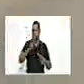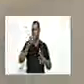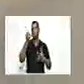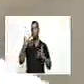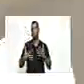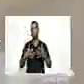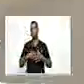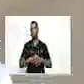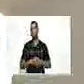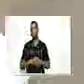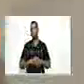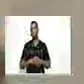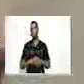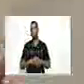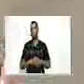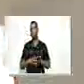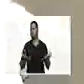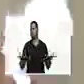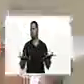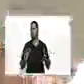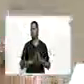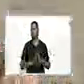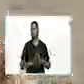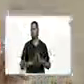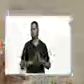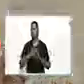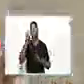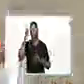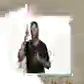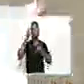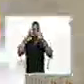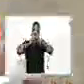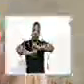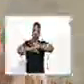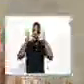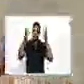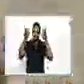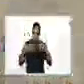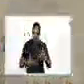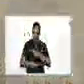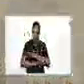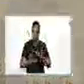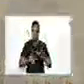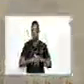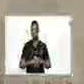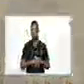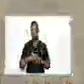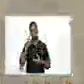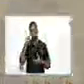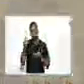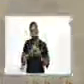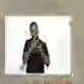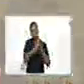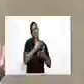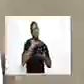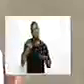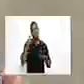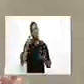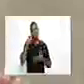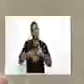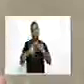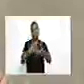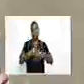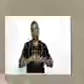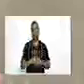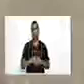aterro é eu acho que eu não sei se eu consegui esclarecer Eh vamos ver as perguntas que eu acho que vai ser melhor